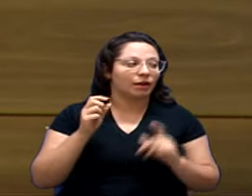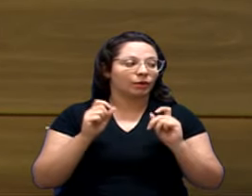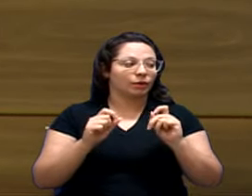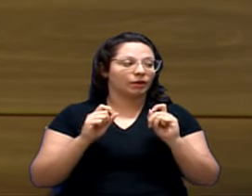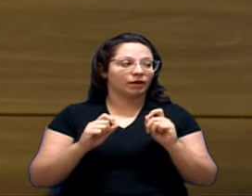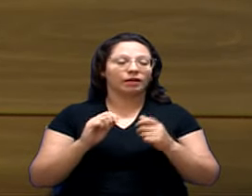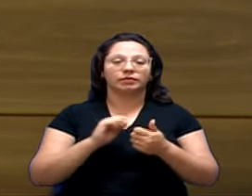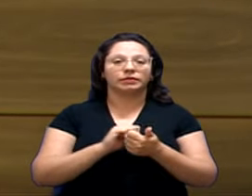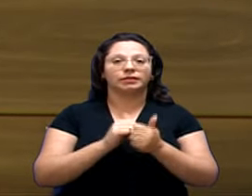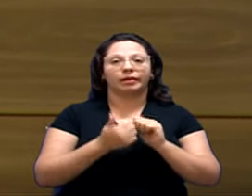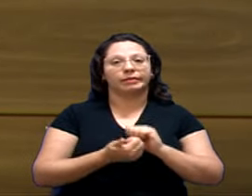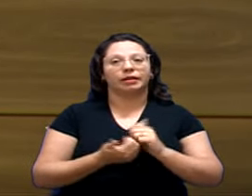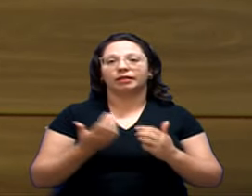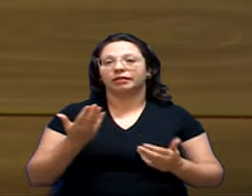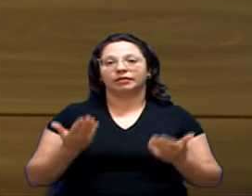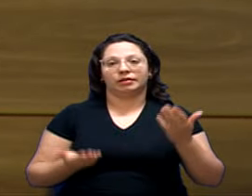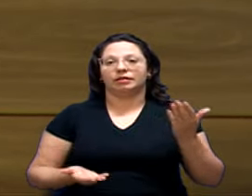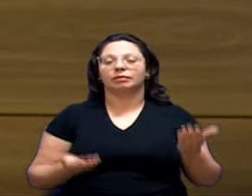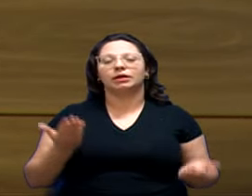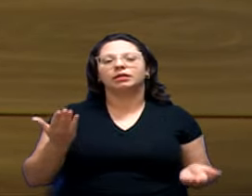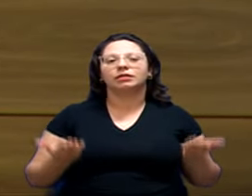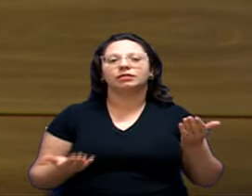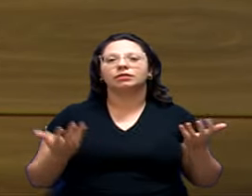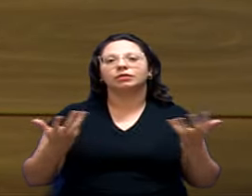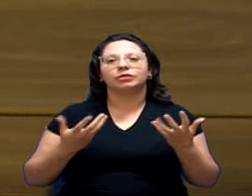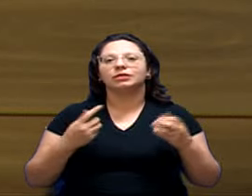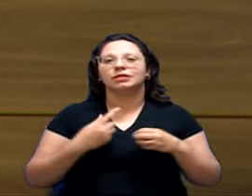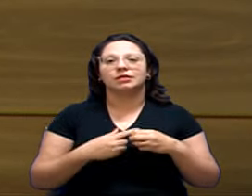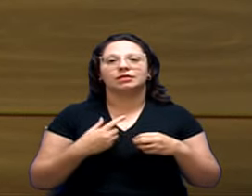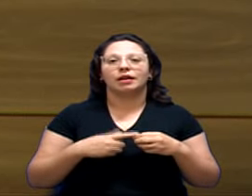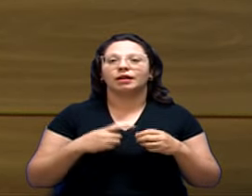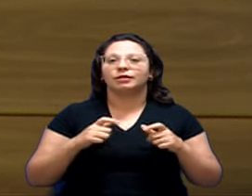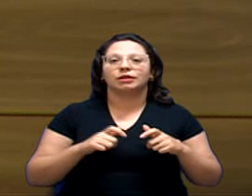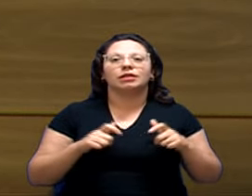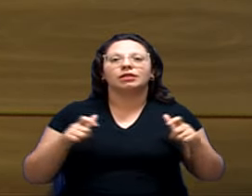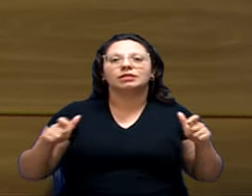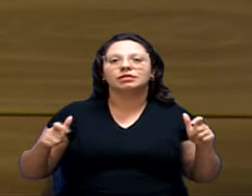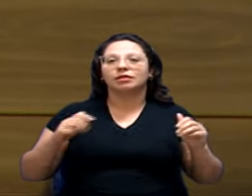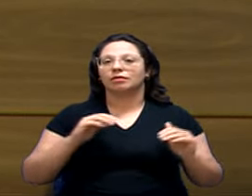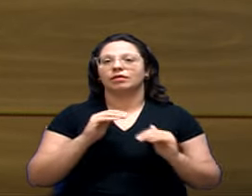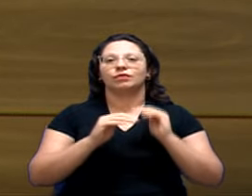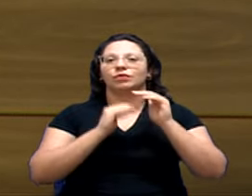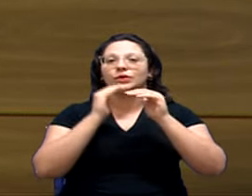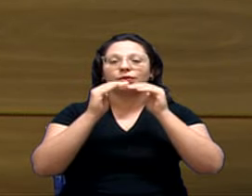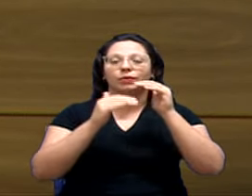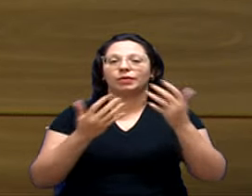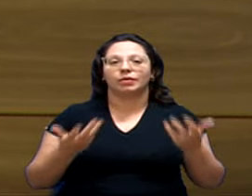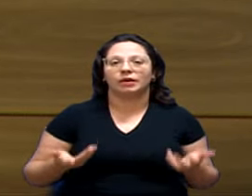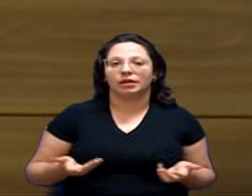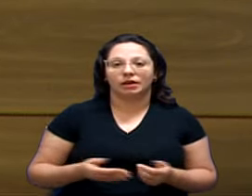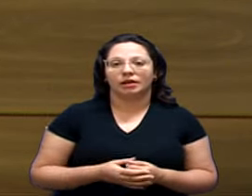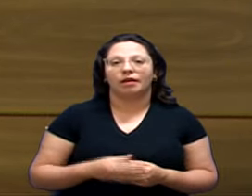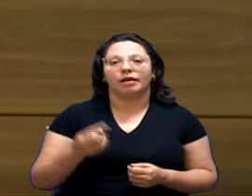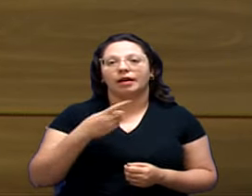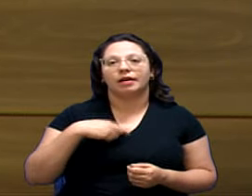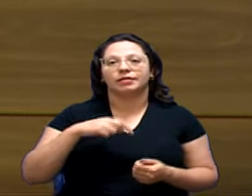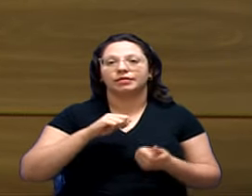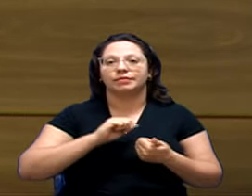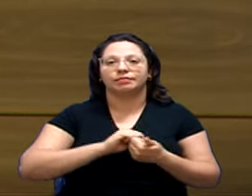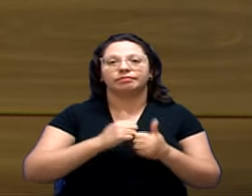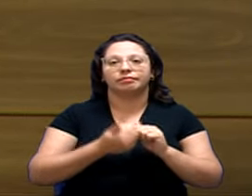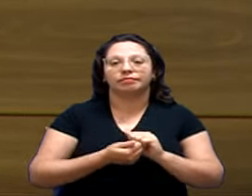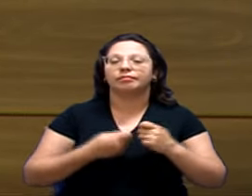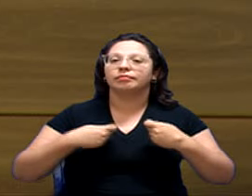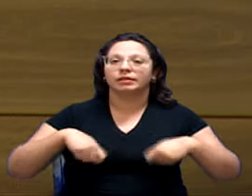readequar o que o que hoje tá Hoje a cidade ela evoluiu né mas a cidade evolui pessoal a cidade evolui a a gente tem que adequar